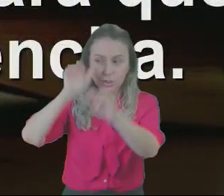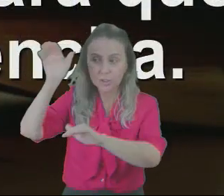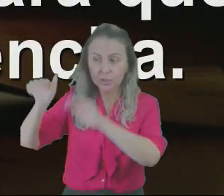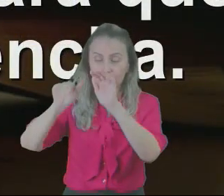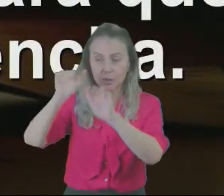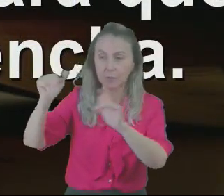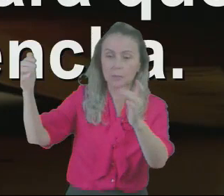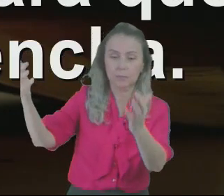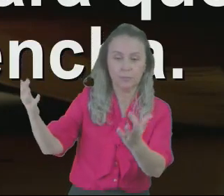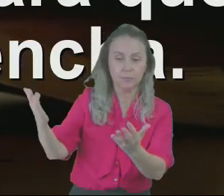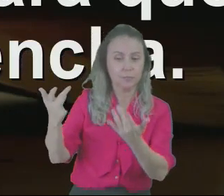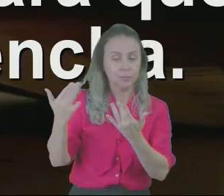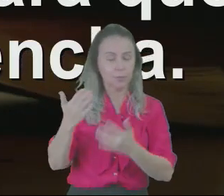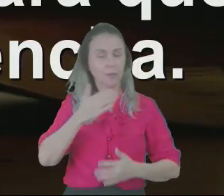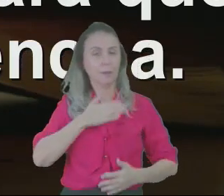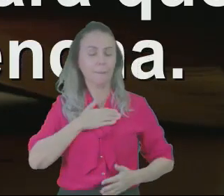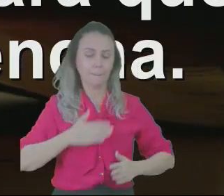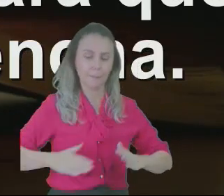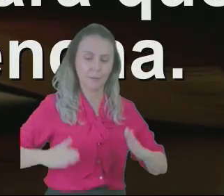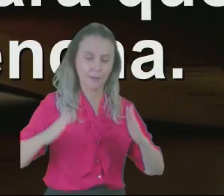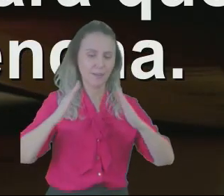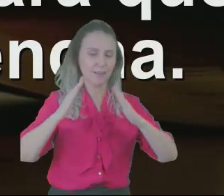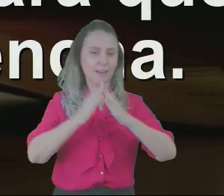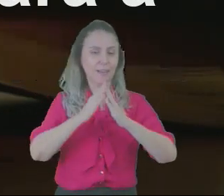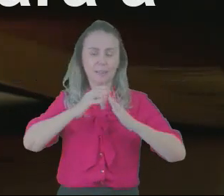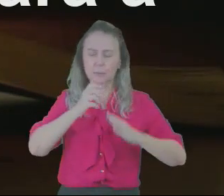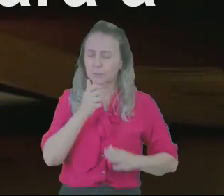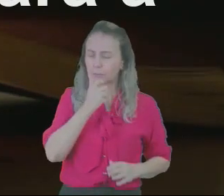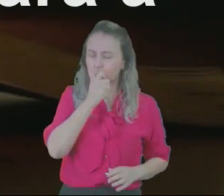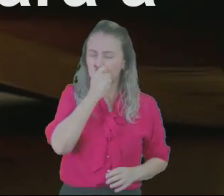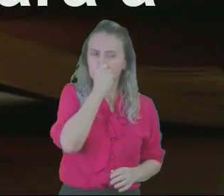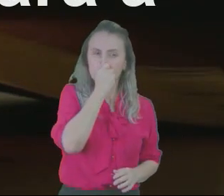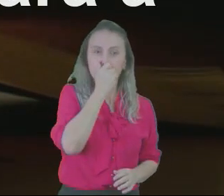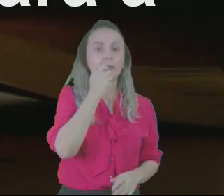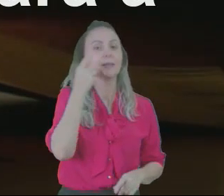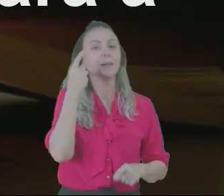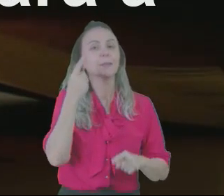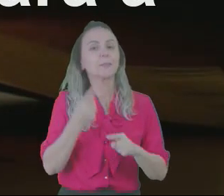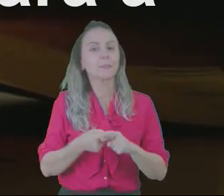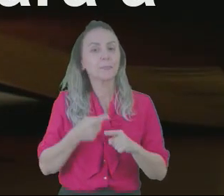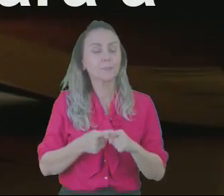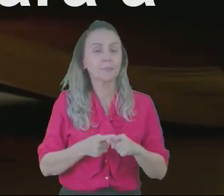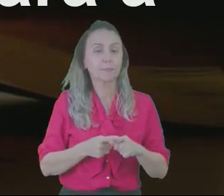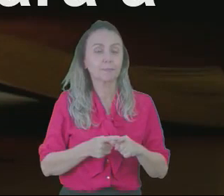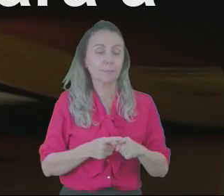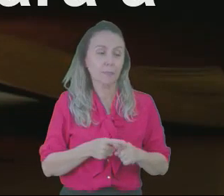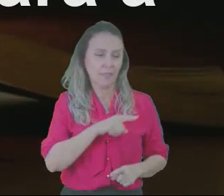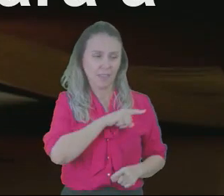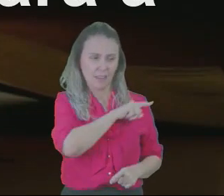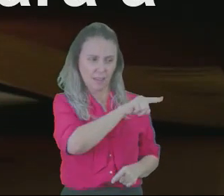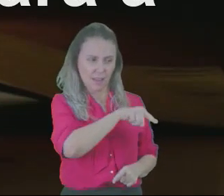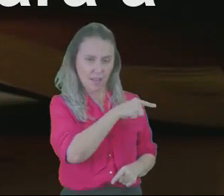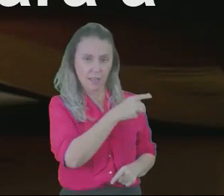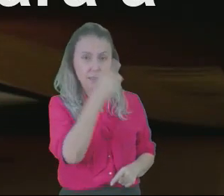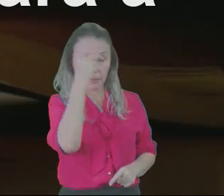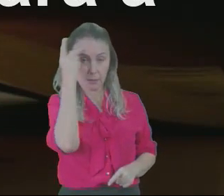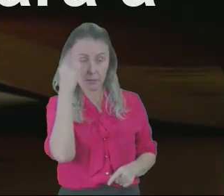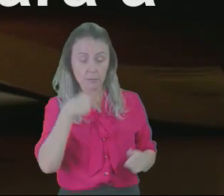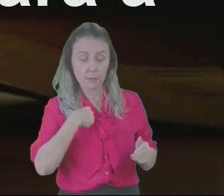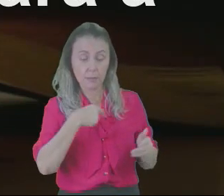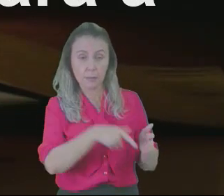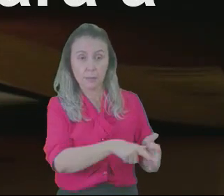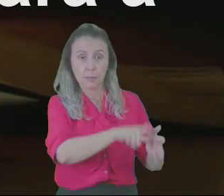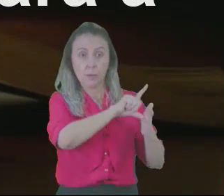casa se encha porque eu vos digo que nenhum daqueles homens que foram convidados